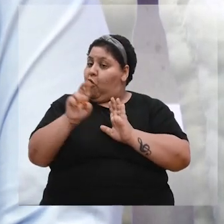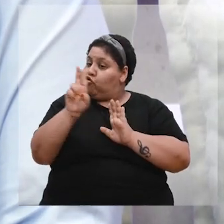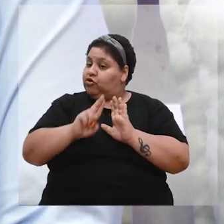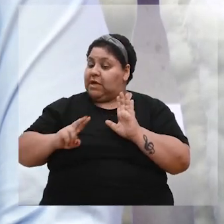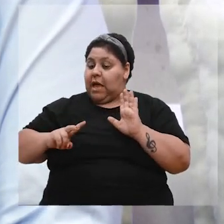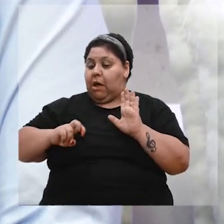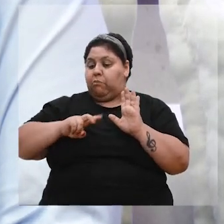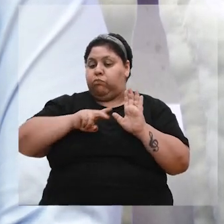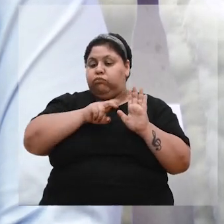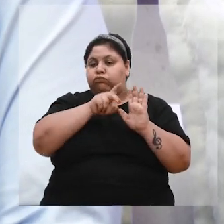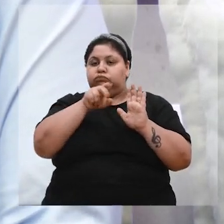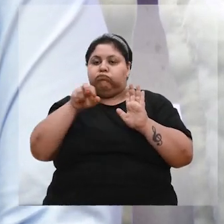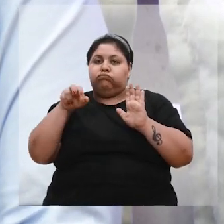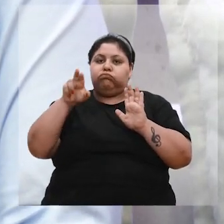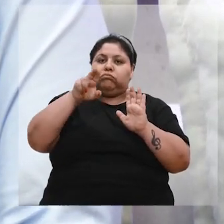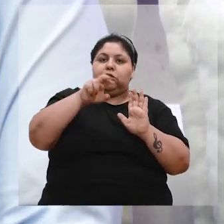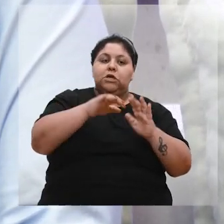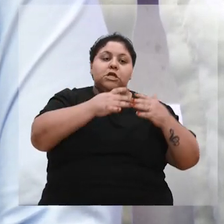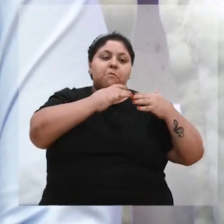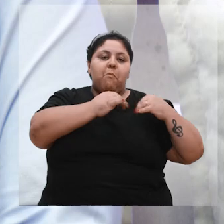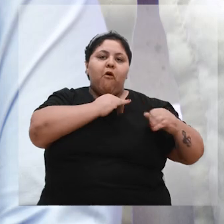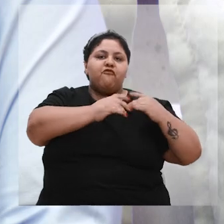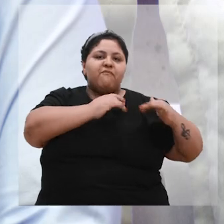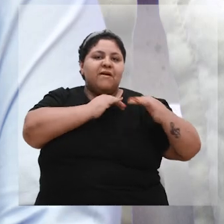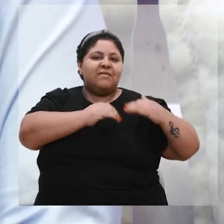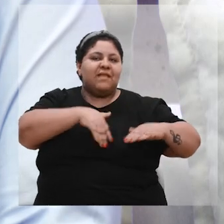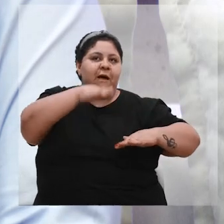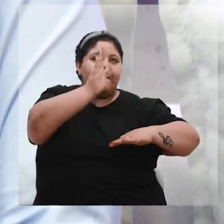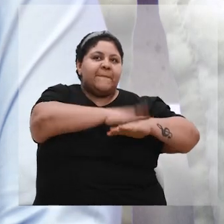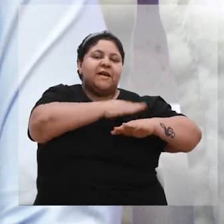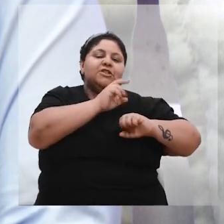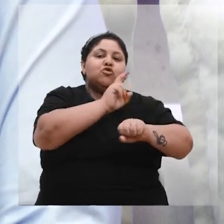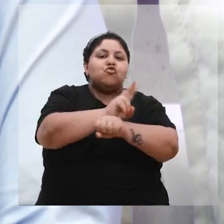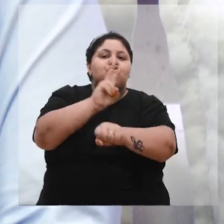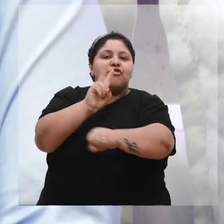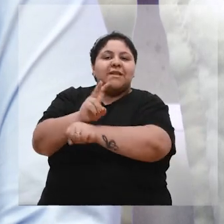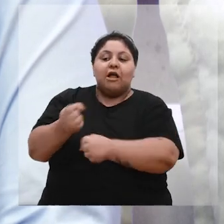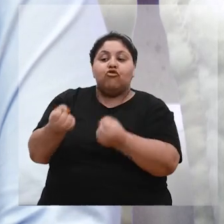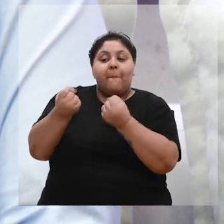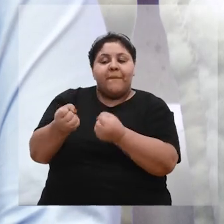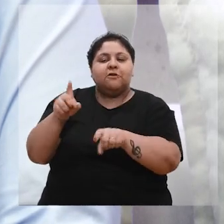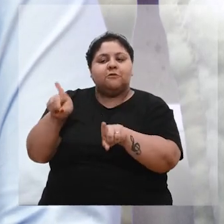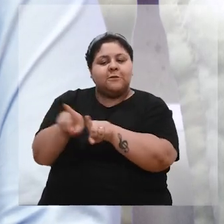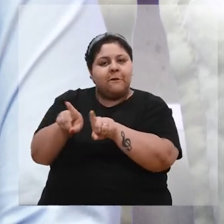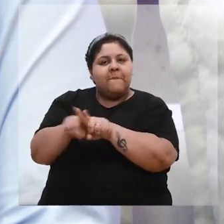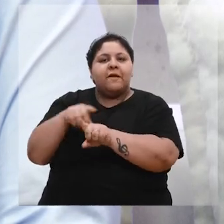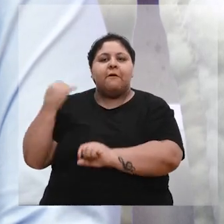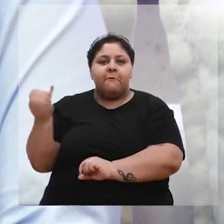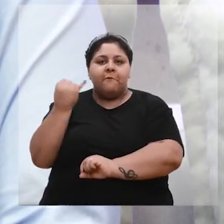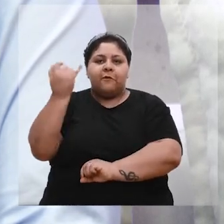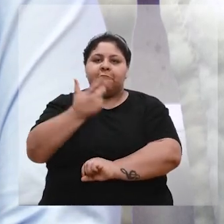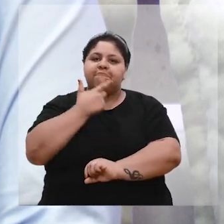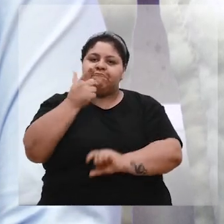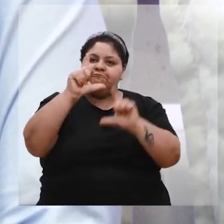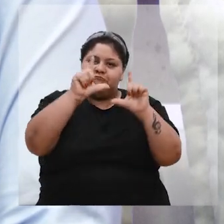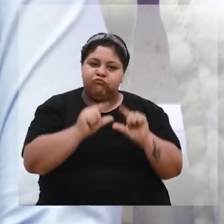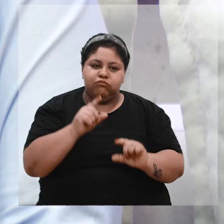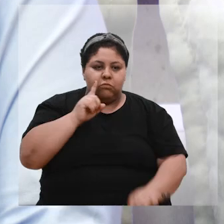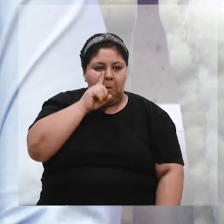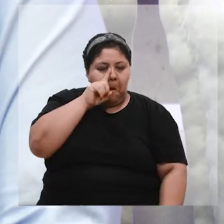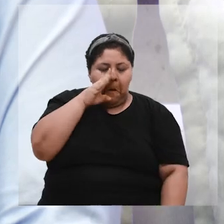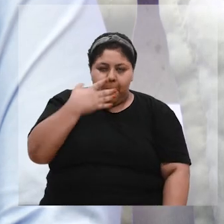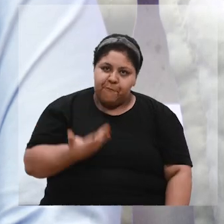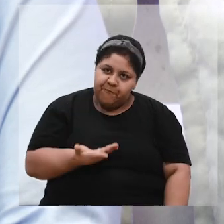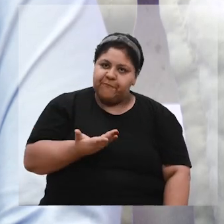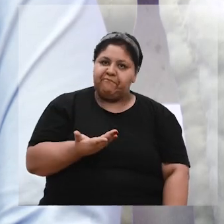de escada, se movimentar mais, né? O controle do peso também, ele é fundamental quando a gente fala em